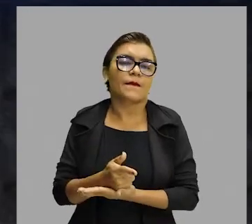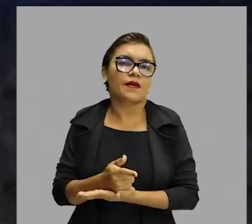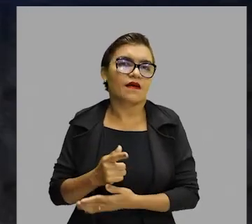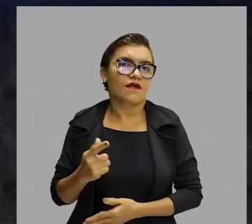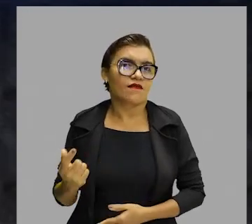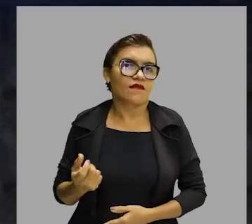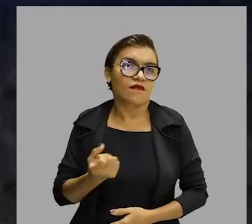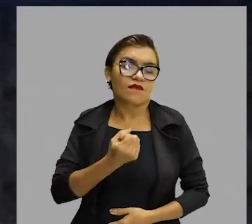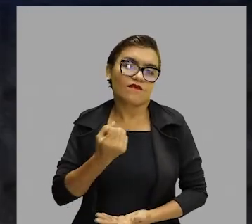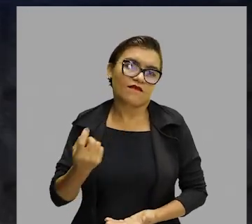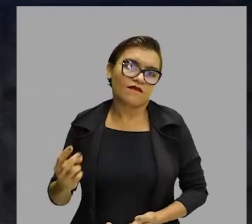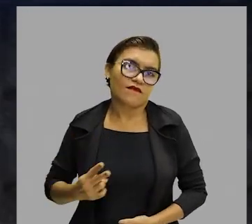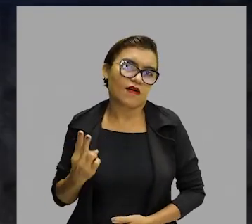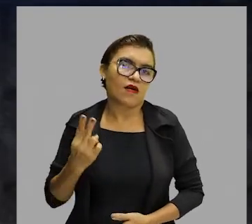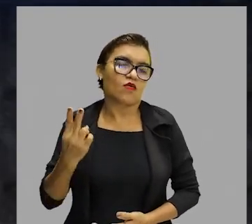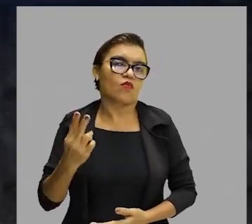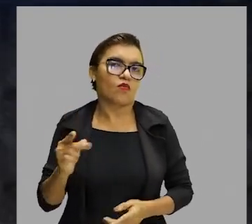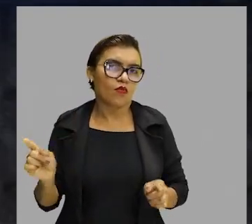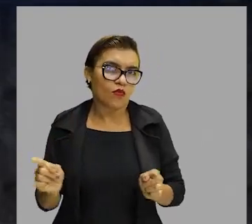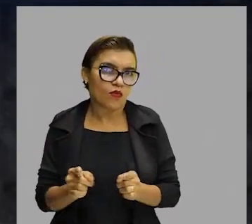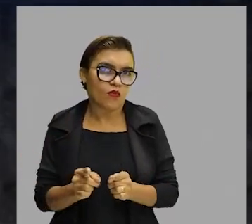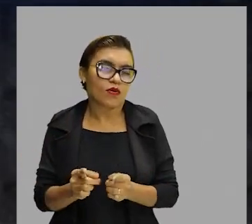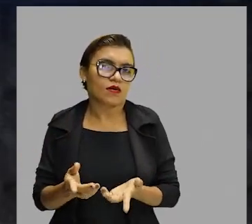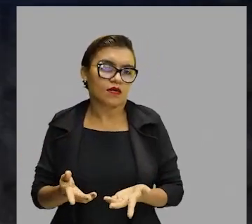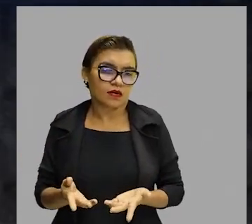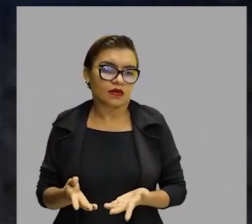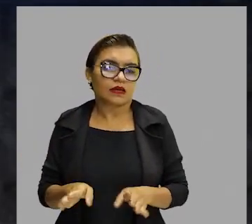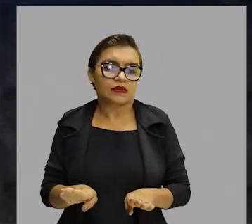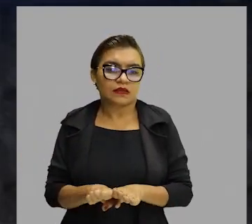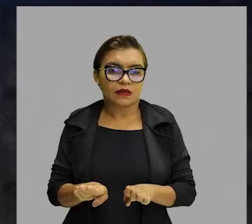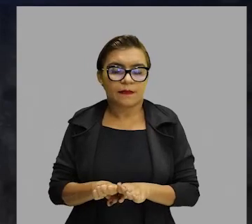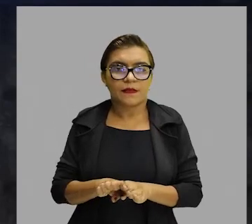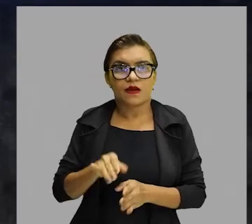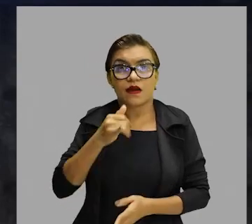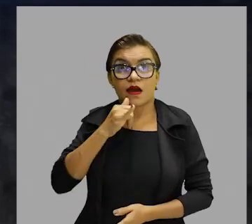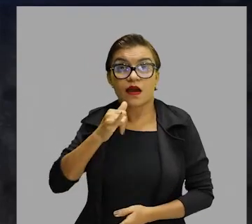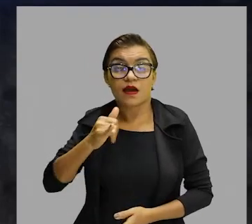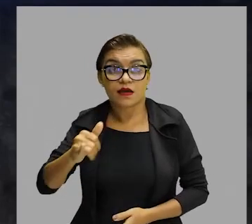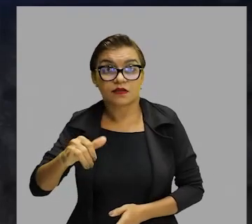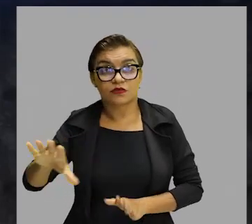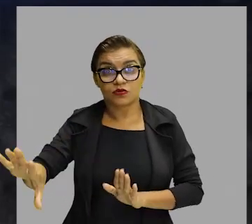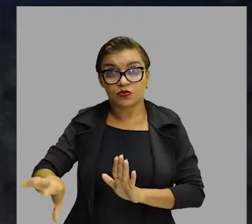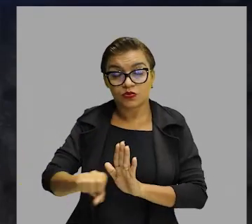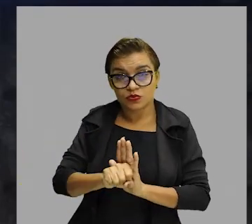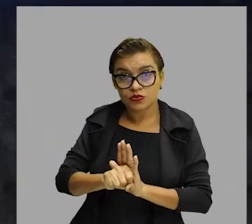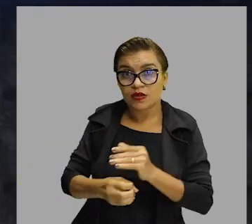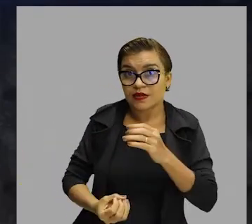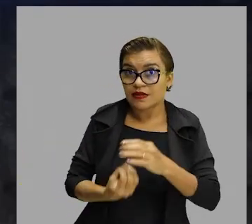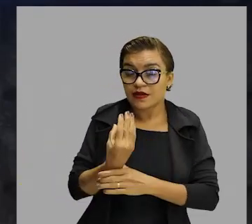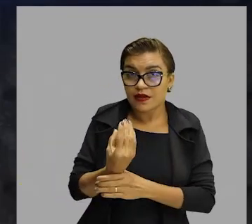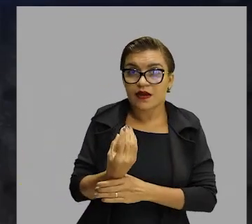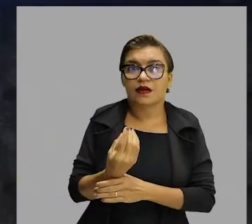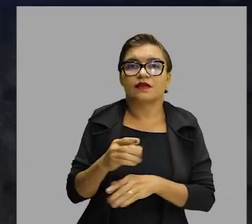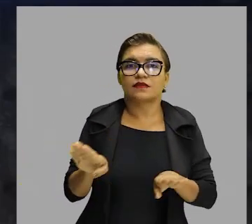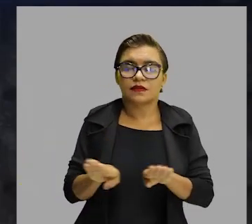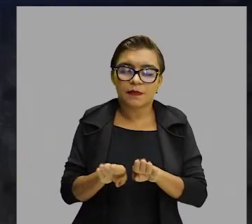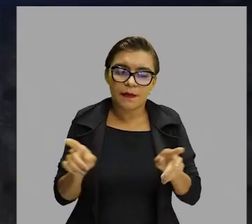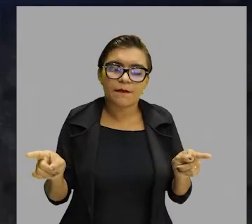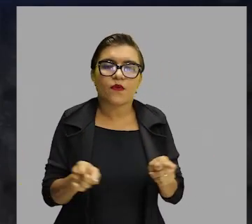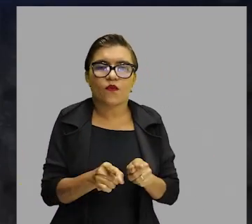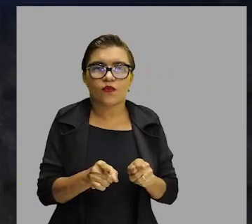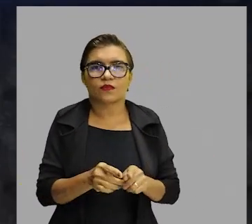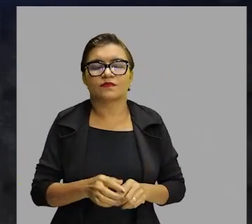de energia consumida para construir um chip também é muito reduzido, tá, ok?